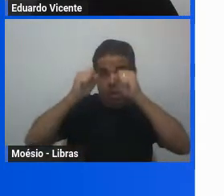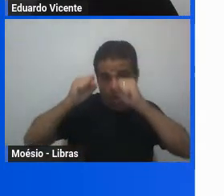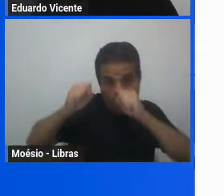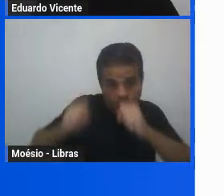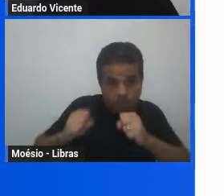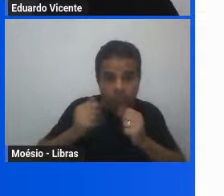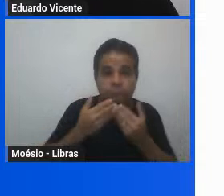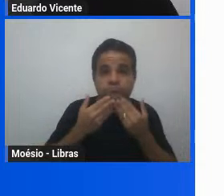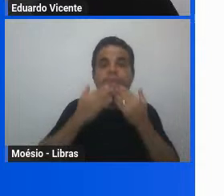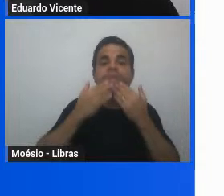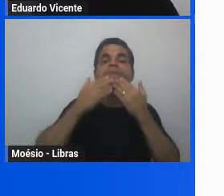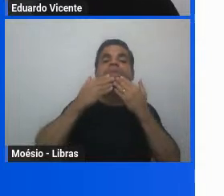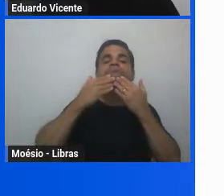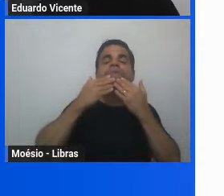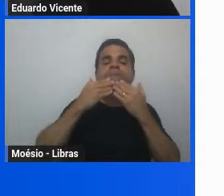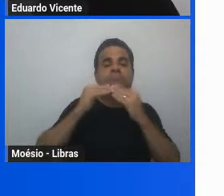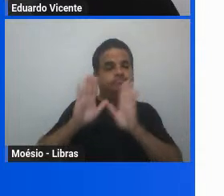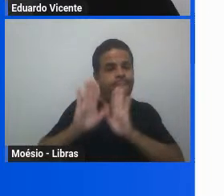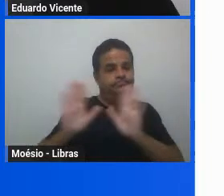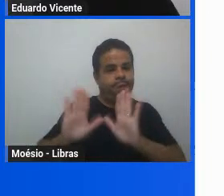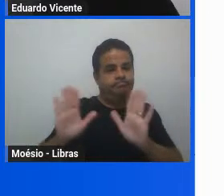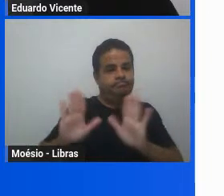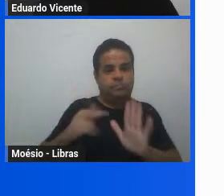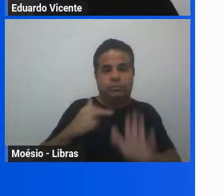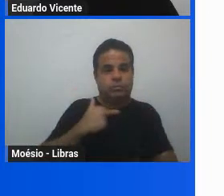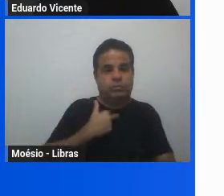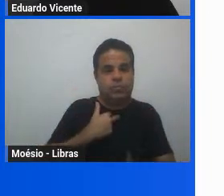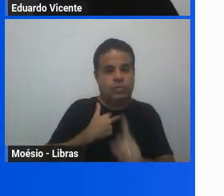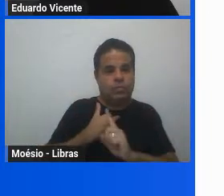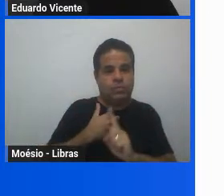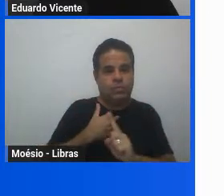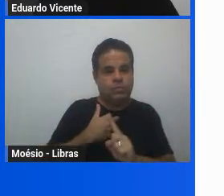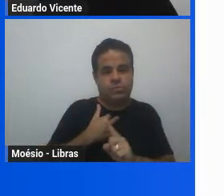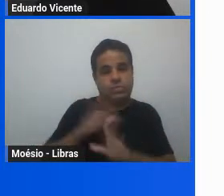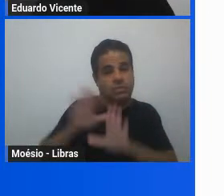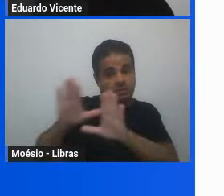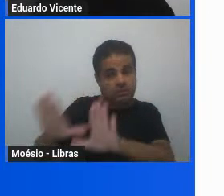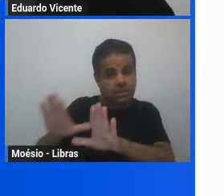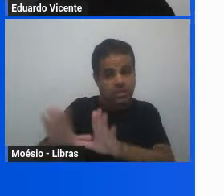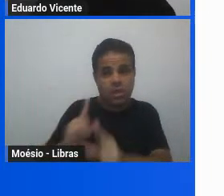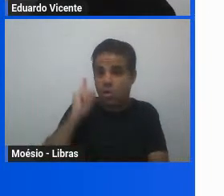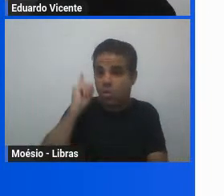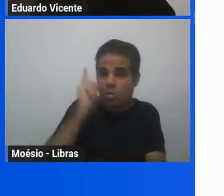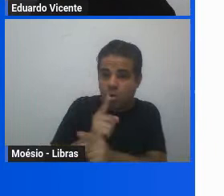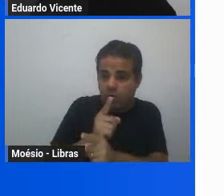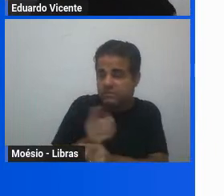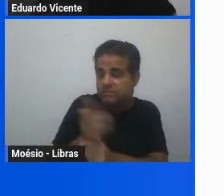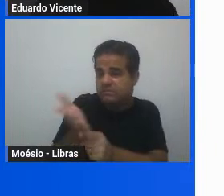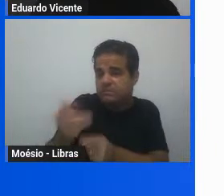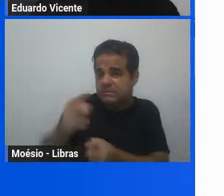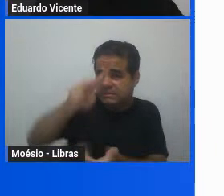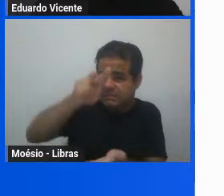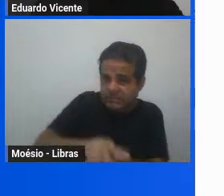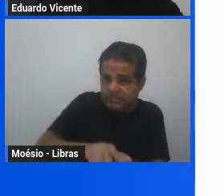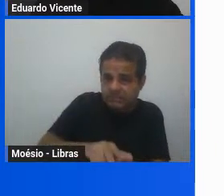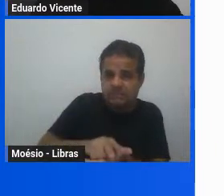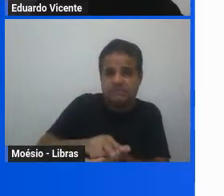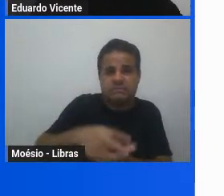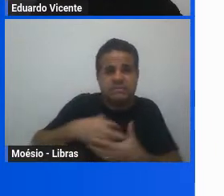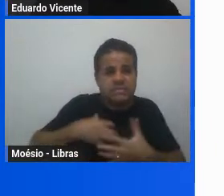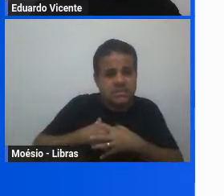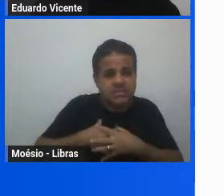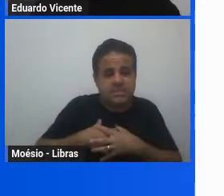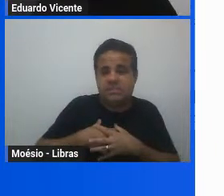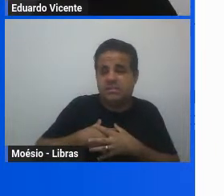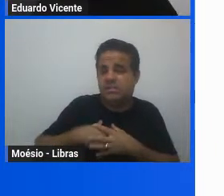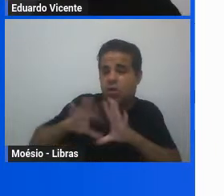cabeça, elevar? Não, eu não posso. Mas eu encontrei a vítima deitada num